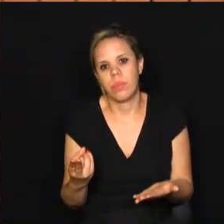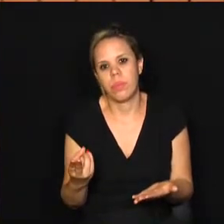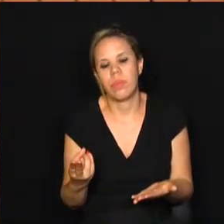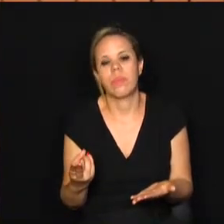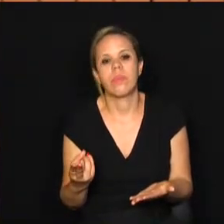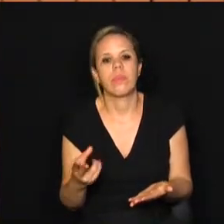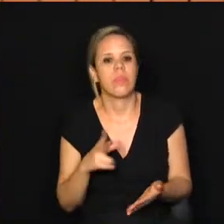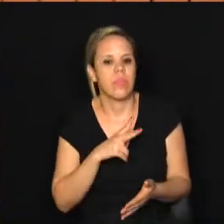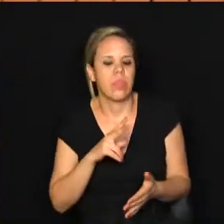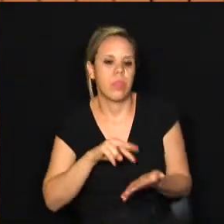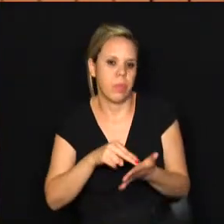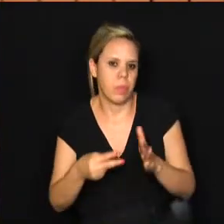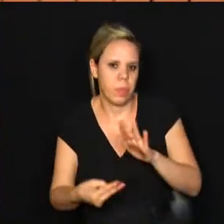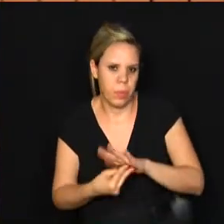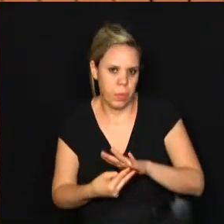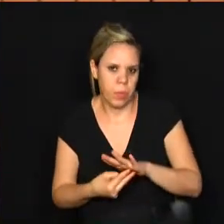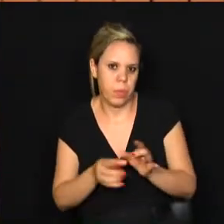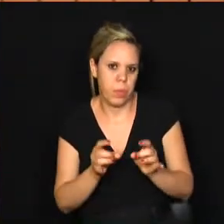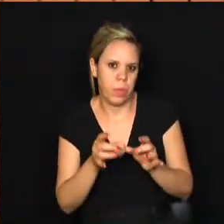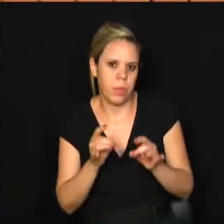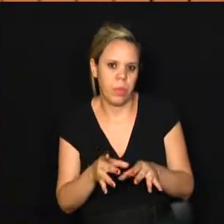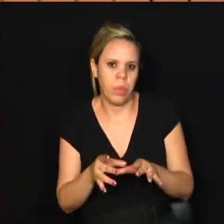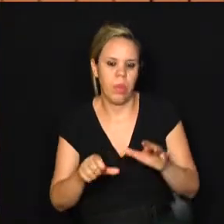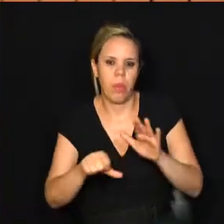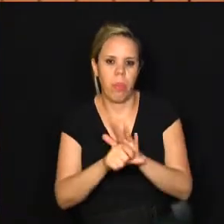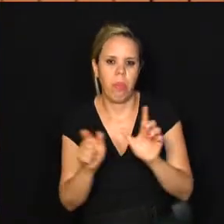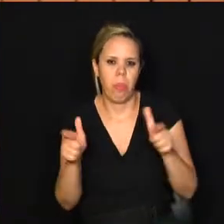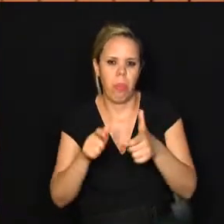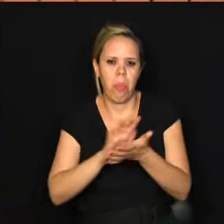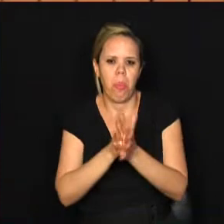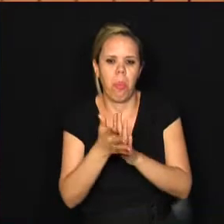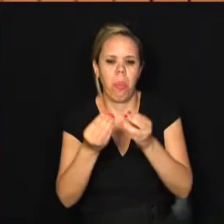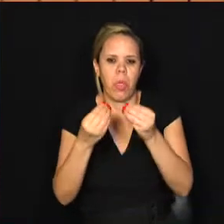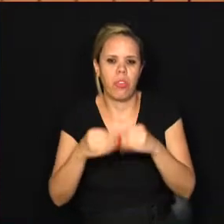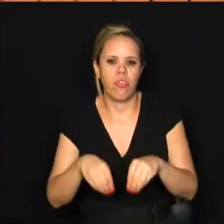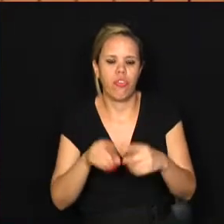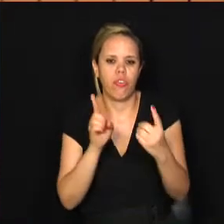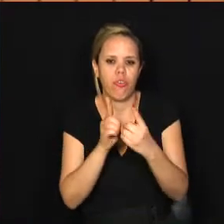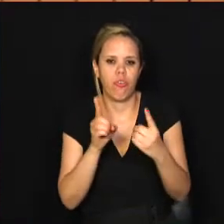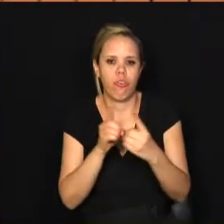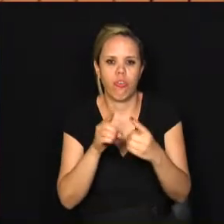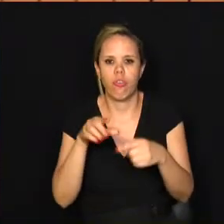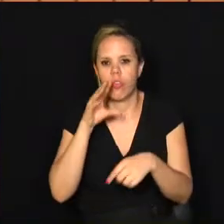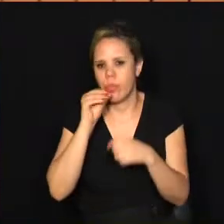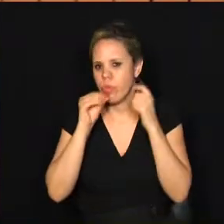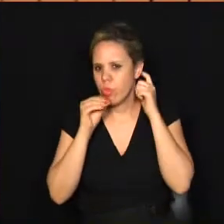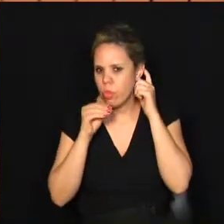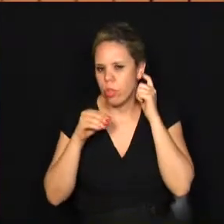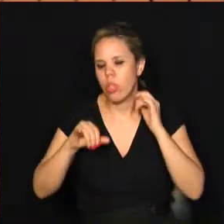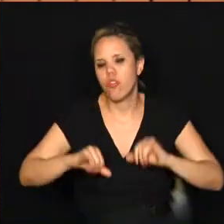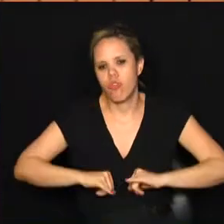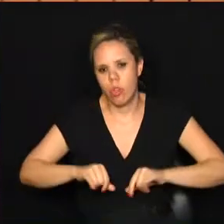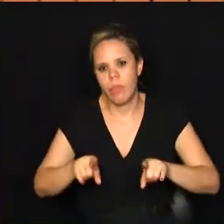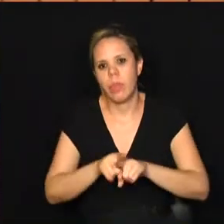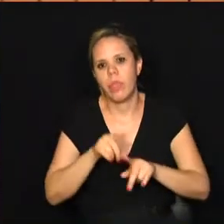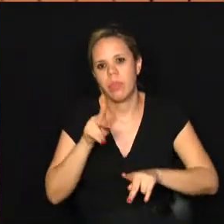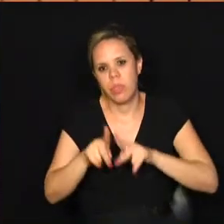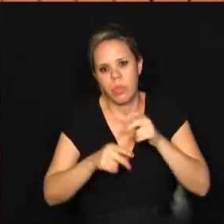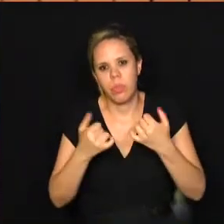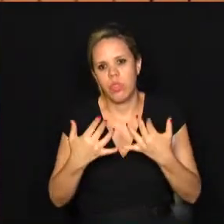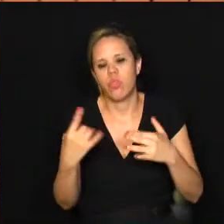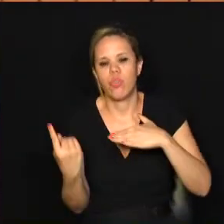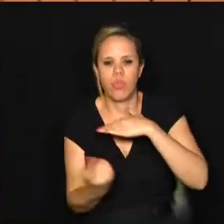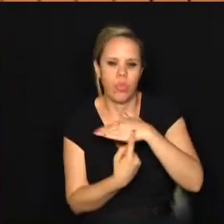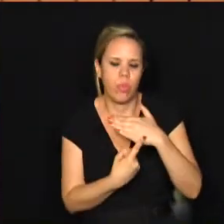privatizar significa precarizar ainda mais os serviços, não só para os trabalhadores, mas particularmente para a